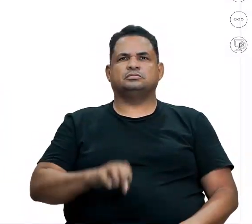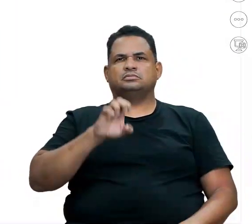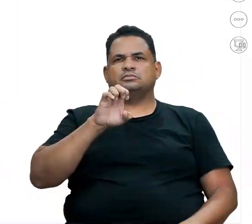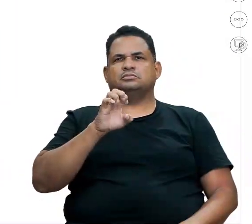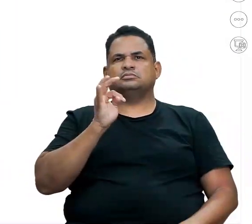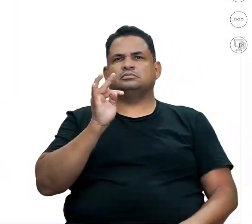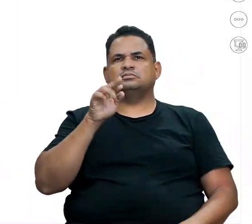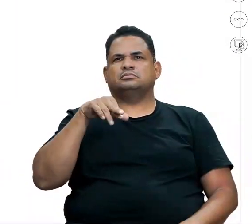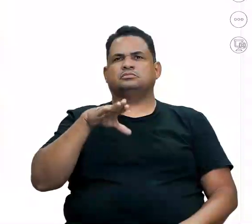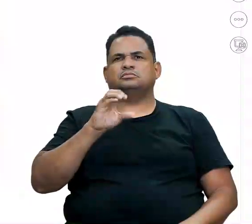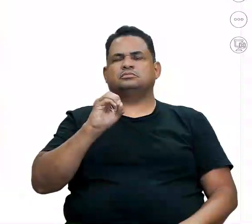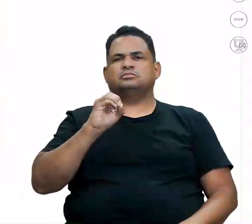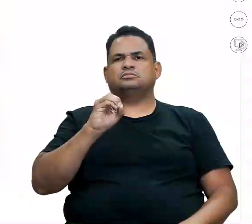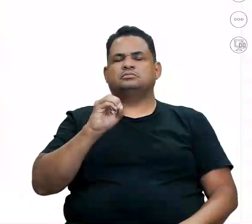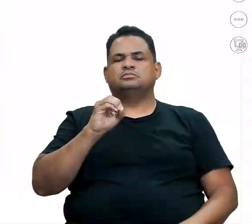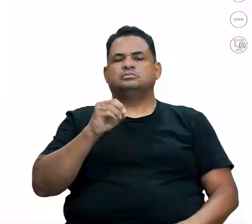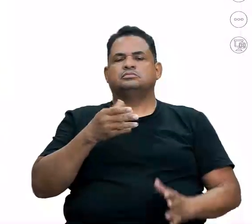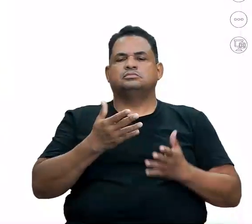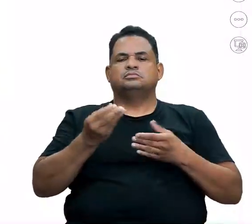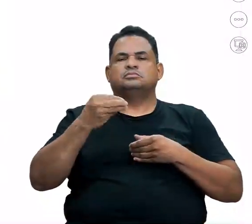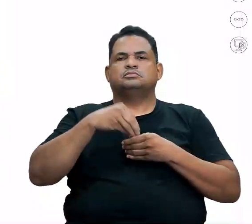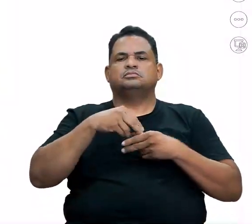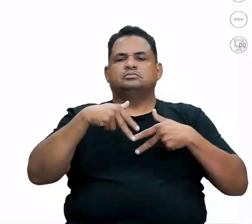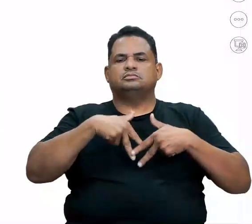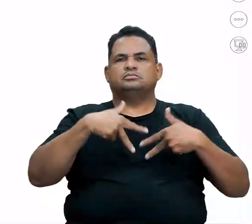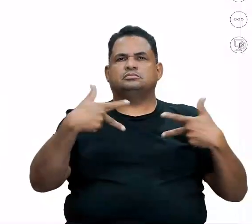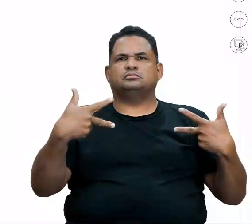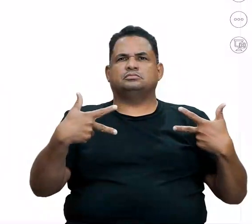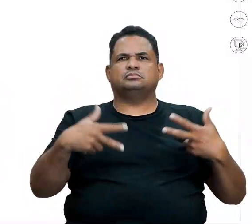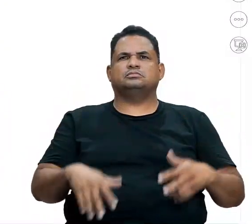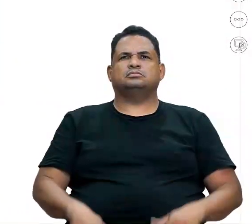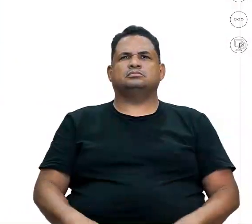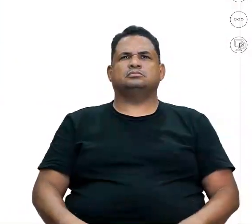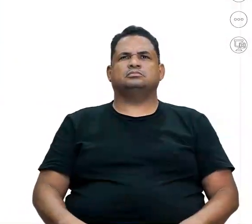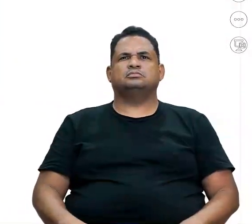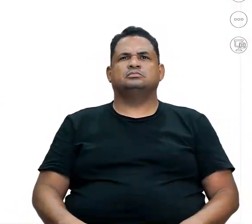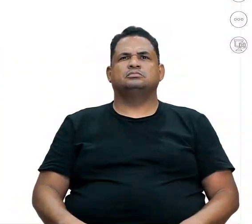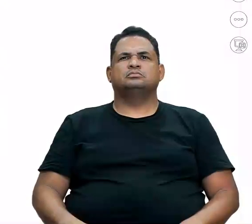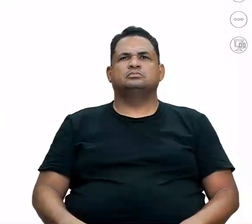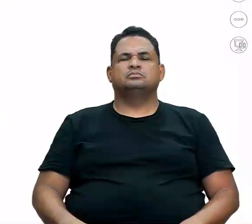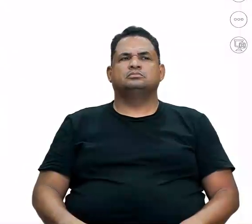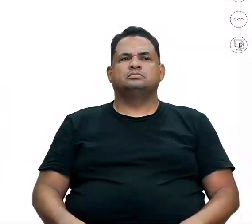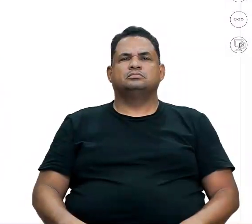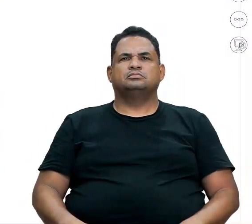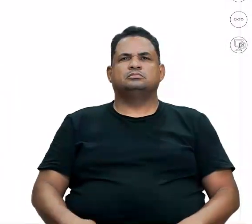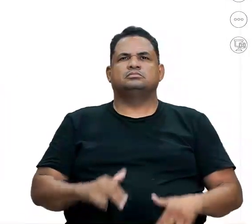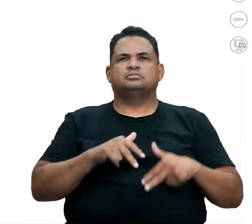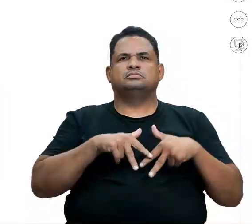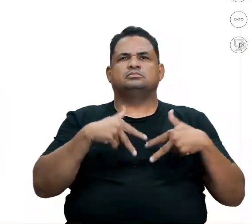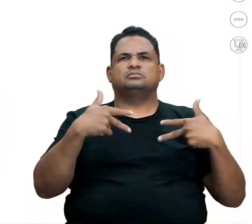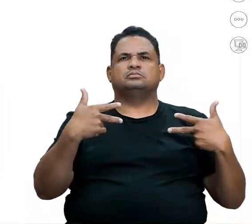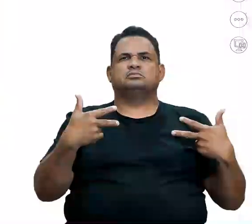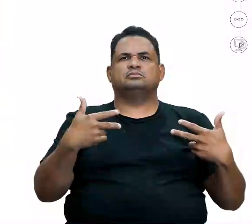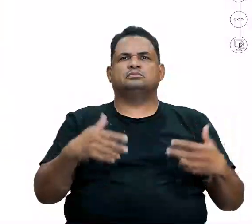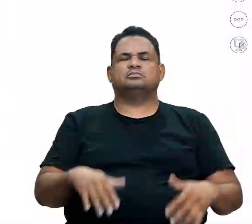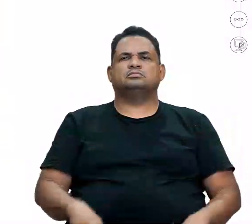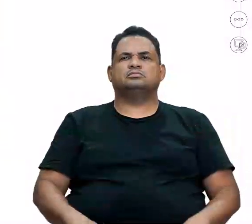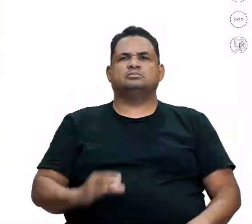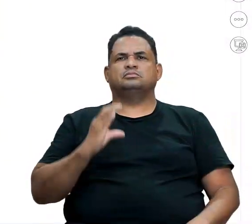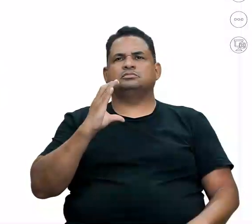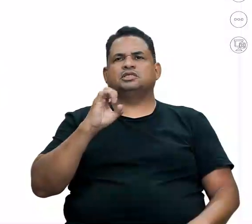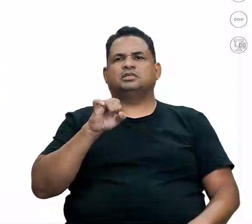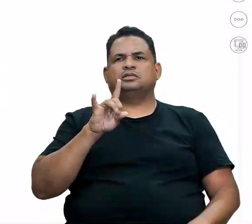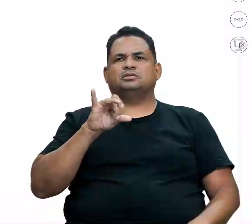ver com etnia, tá? Etnia. Então, etnia e o centrismo no